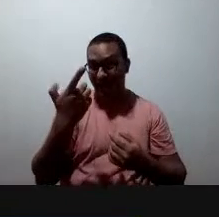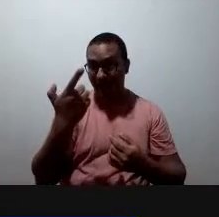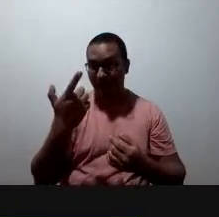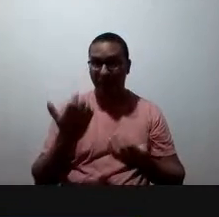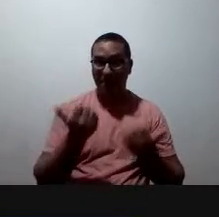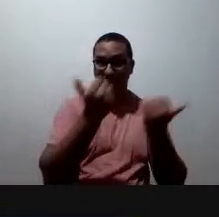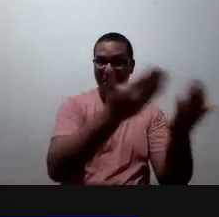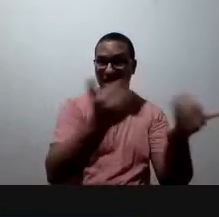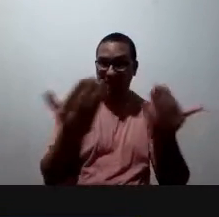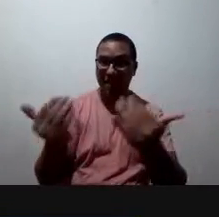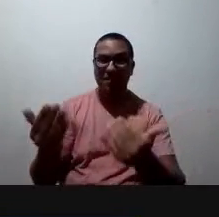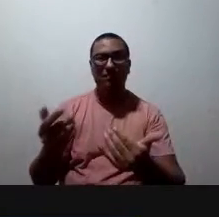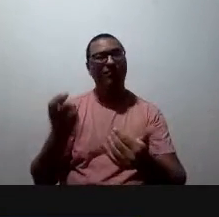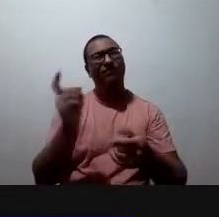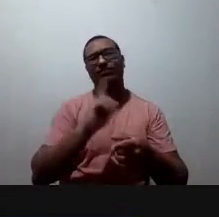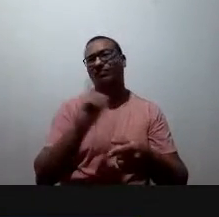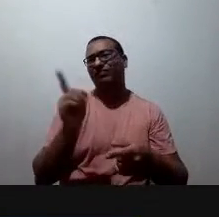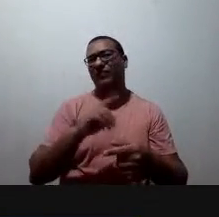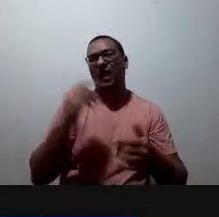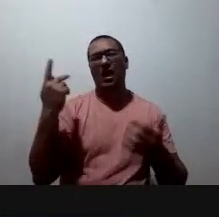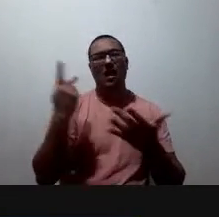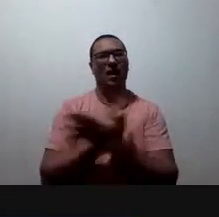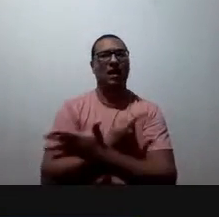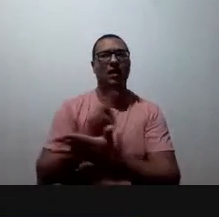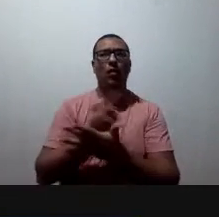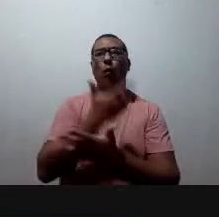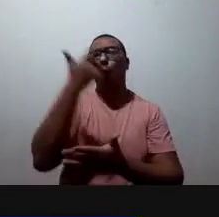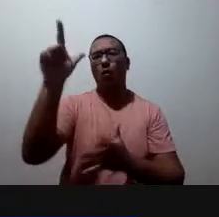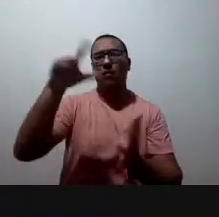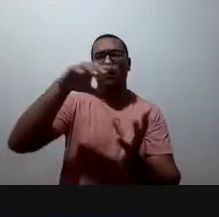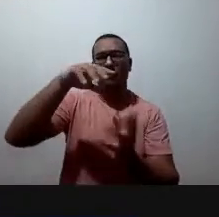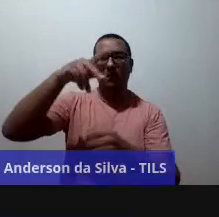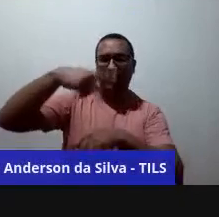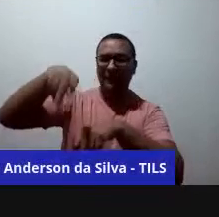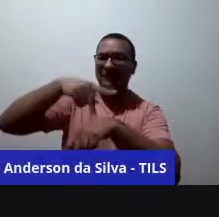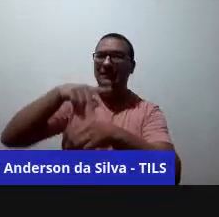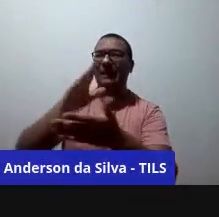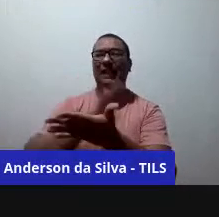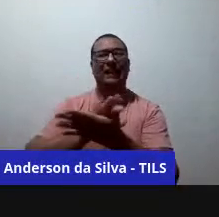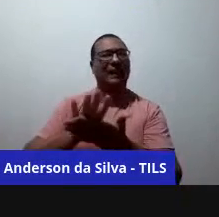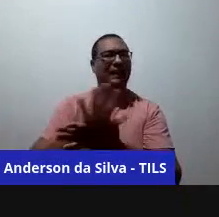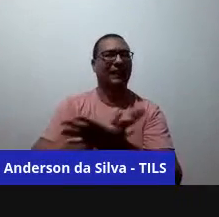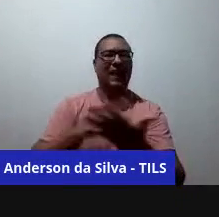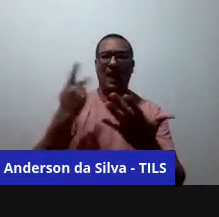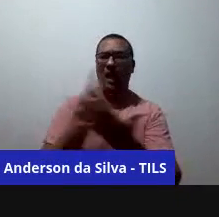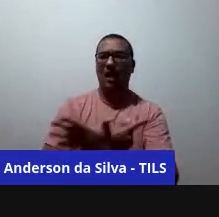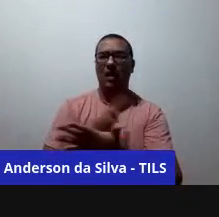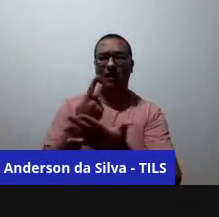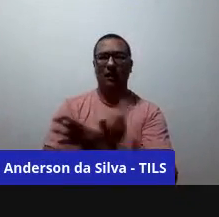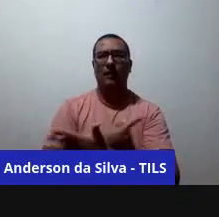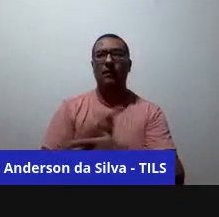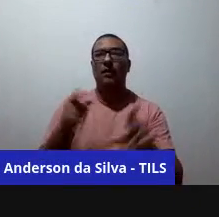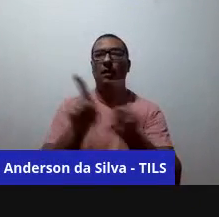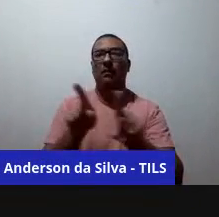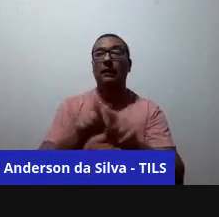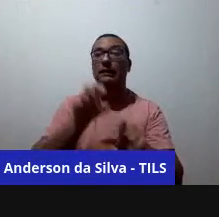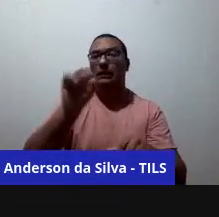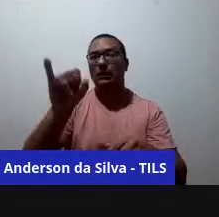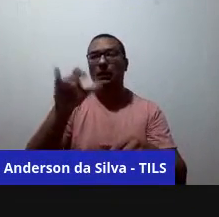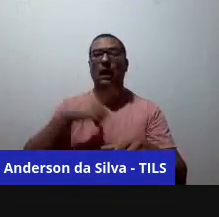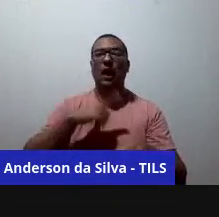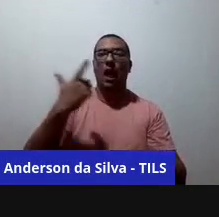um equívoco. Isso não deu certo em nenhum país do mundo. Quem defende, digamos, mais armas